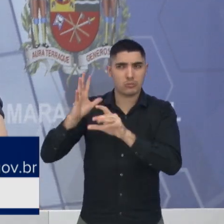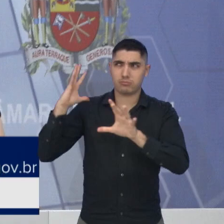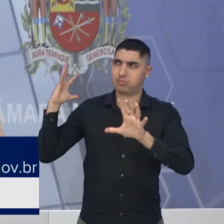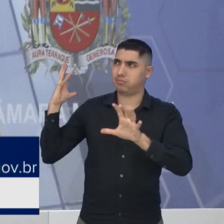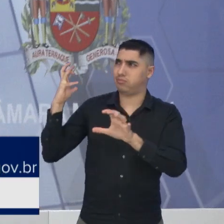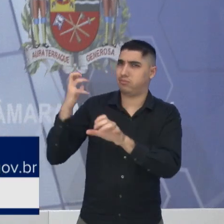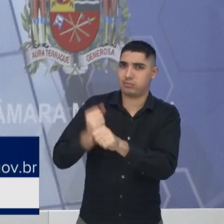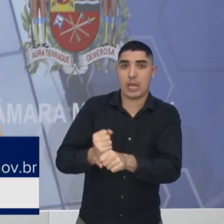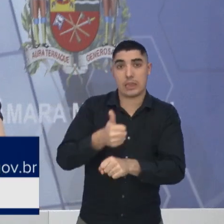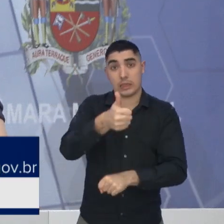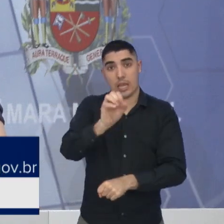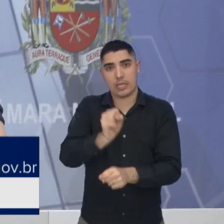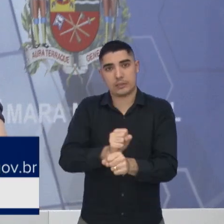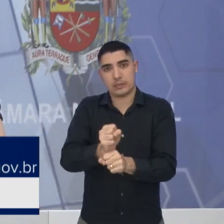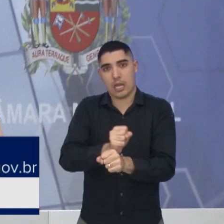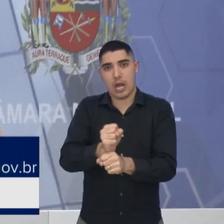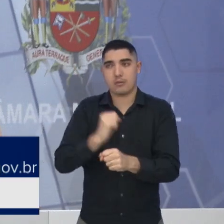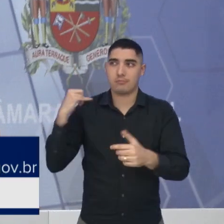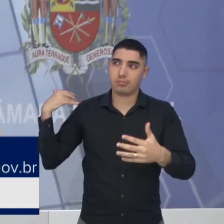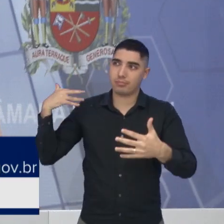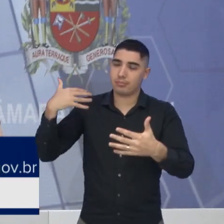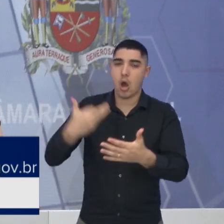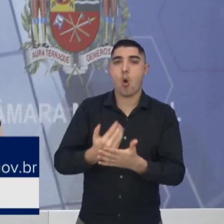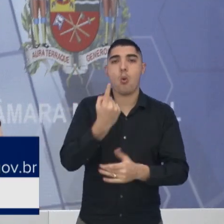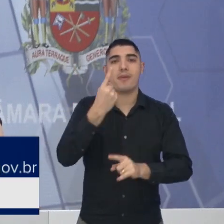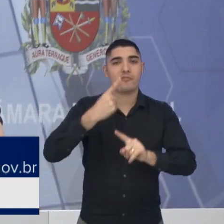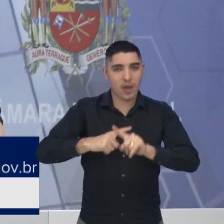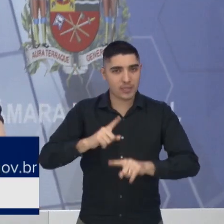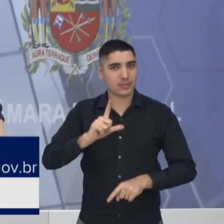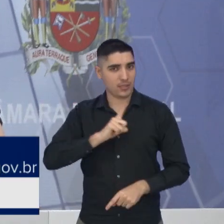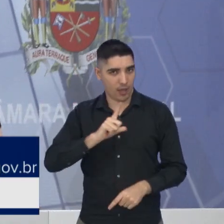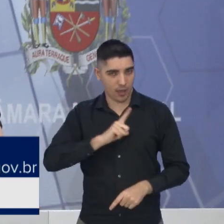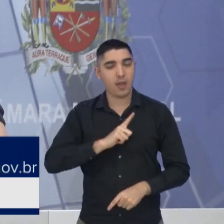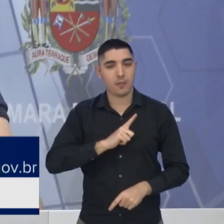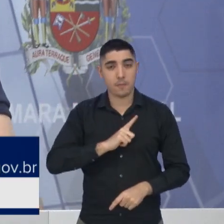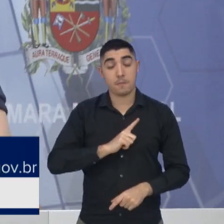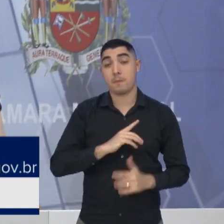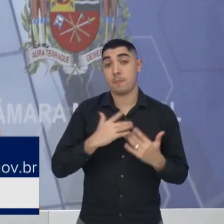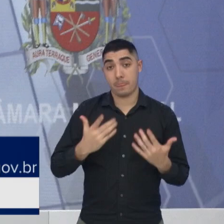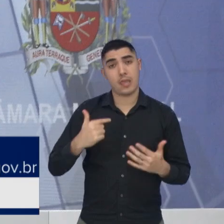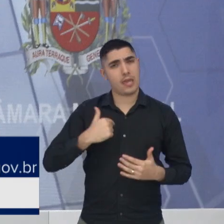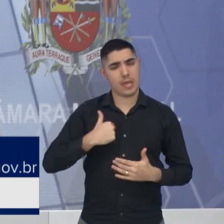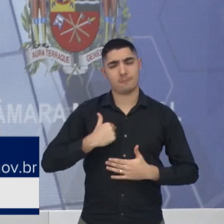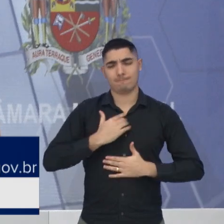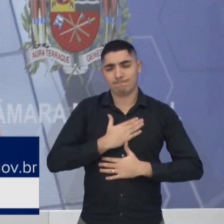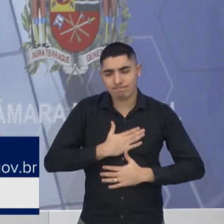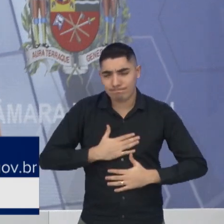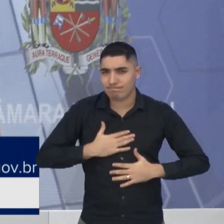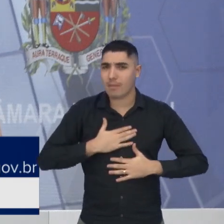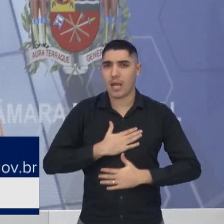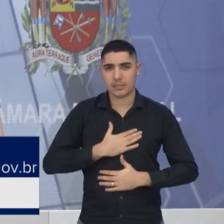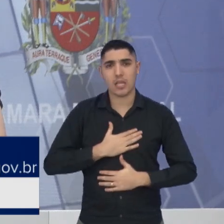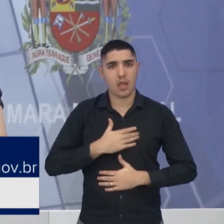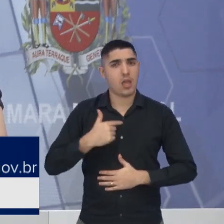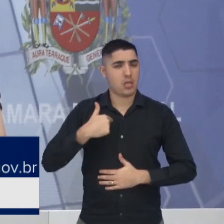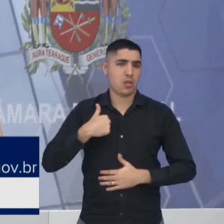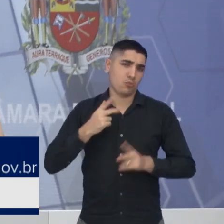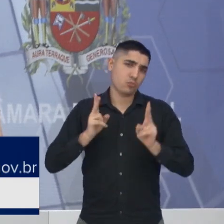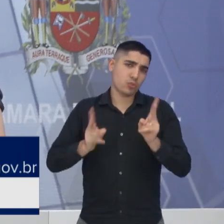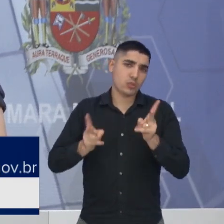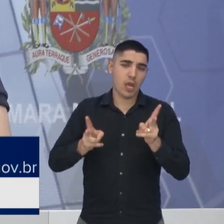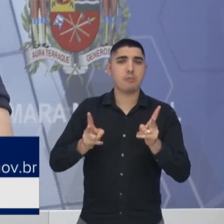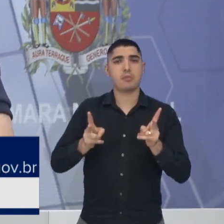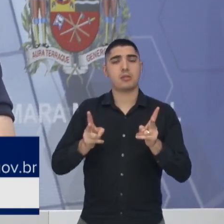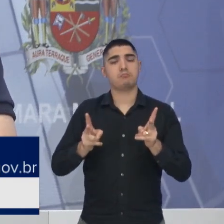cidade, que eu tive o prazer e o cuidado de convidar